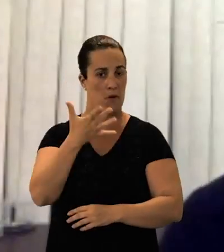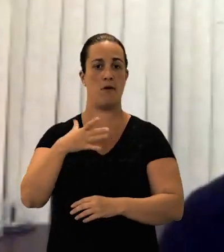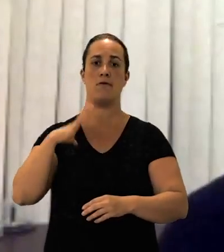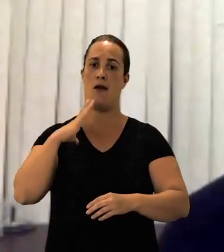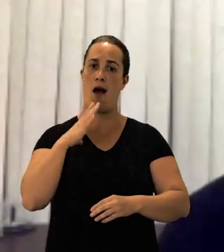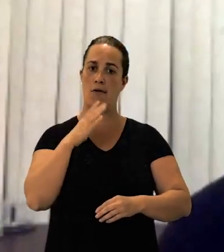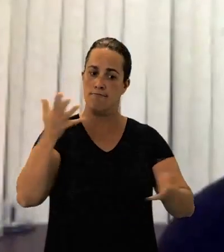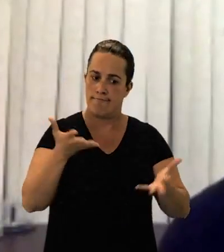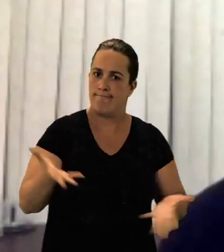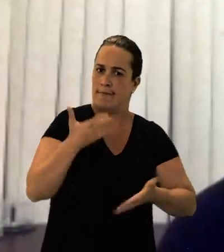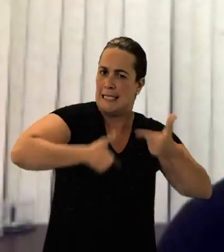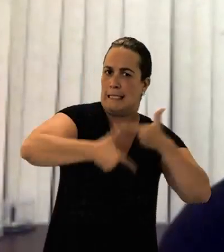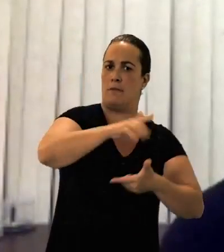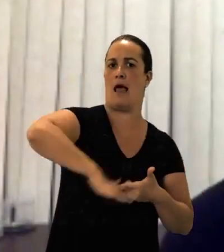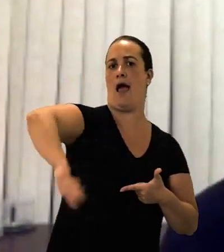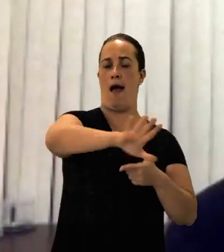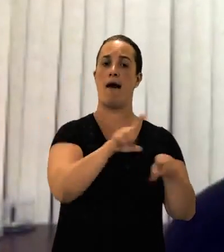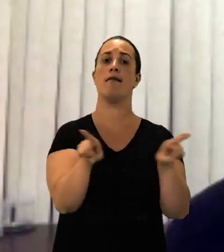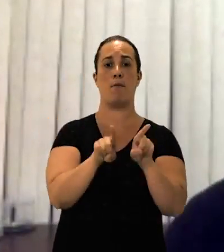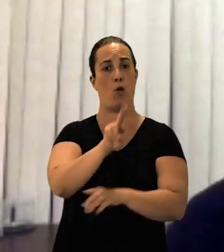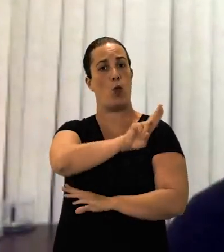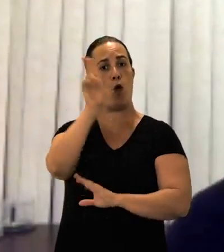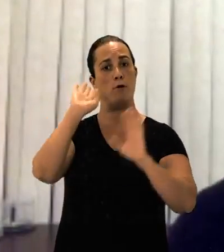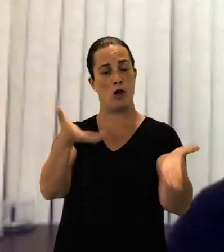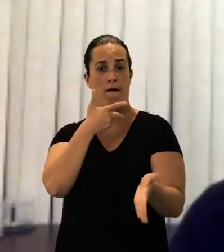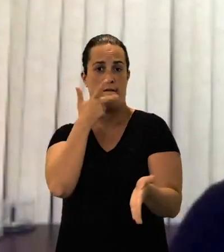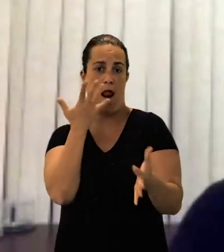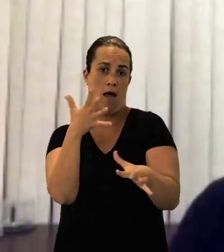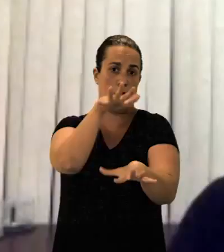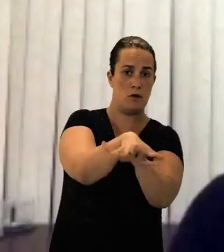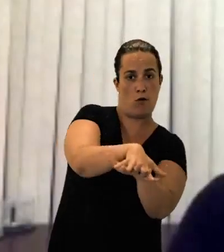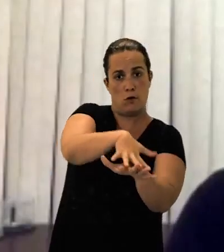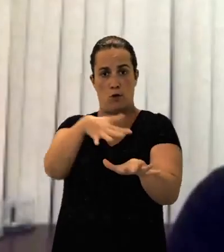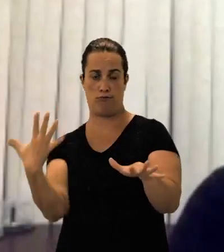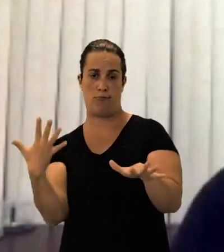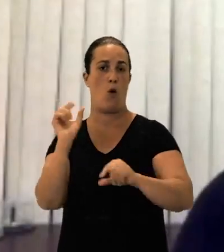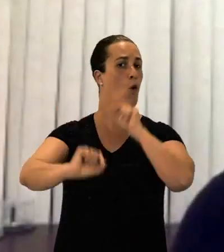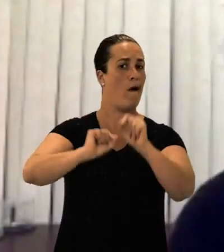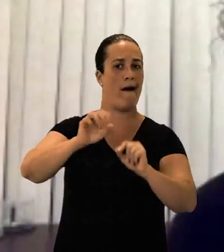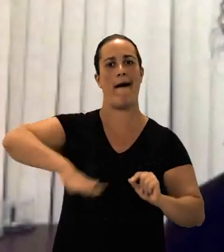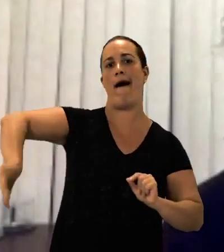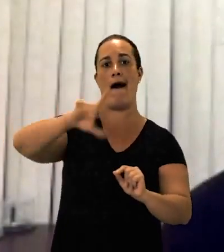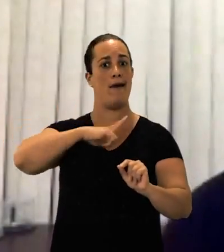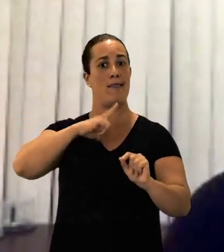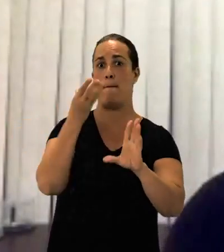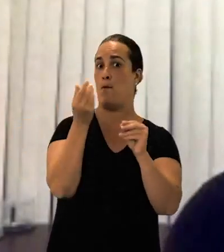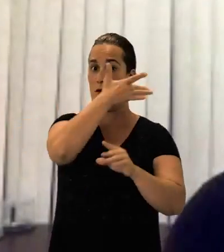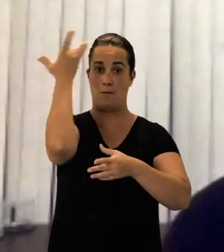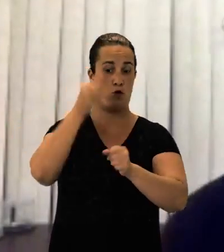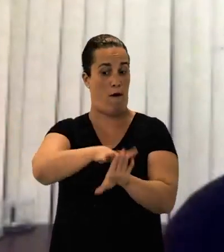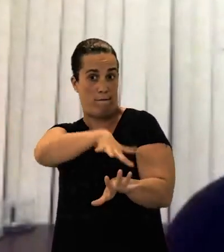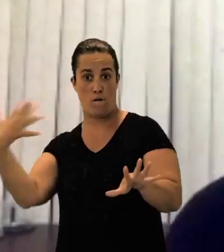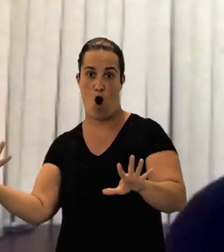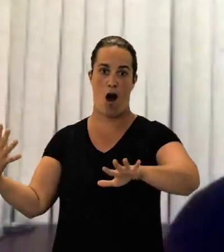bastante corajoso, vem investindo nessa área, que é uma área que, assim como a própria nome já diz, inclusão e exclusão, é uma área